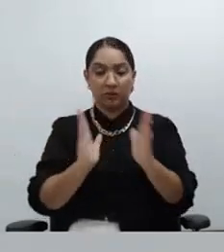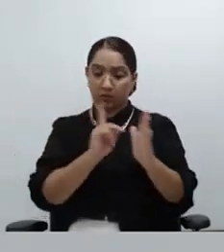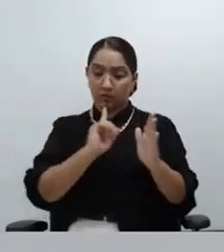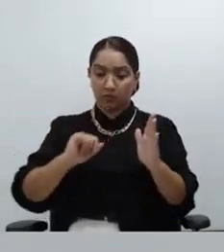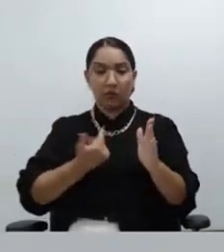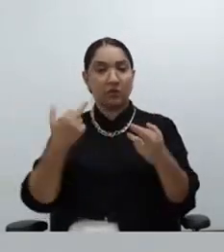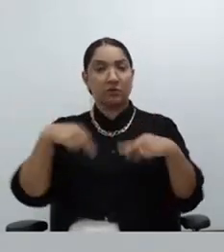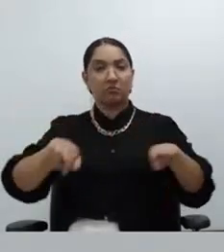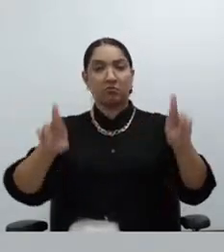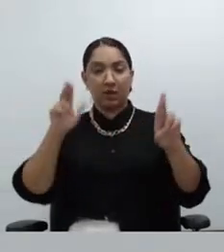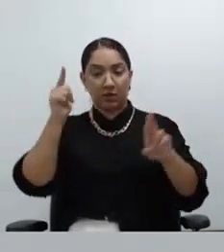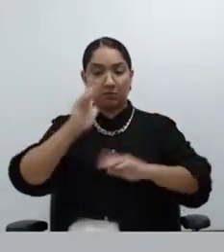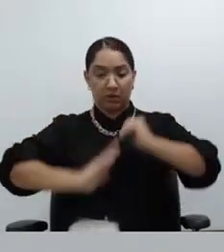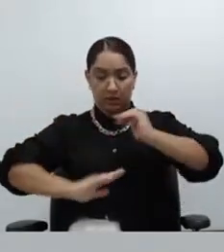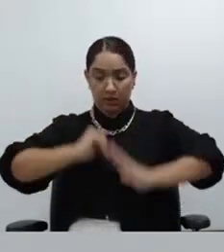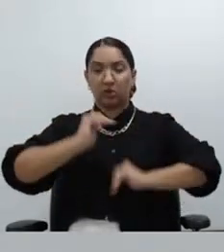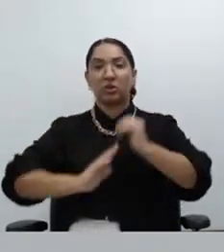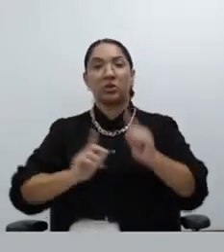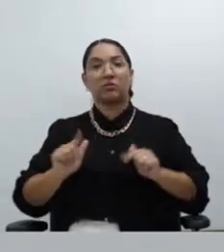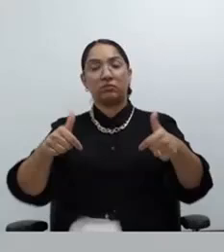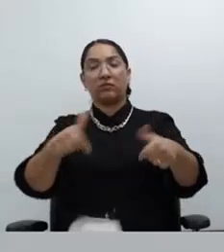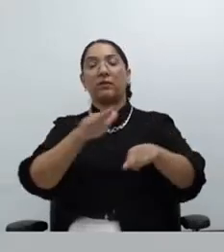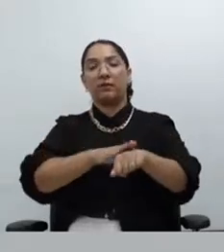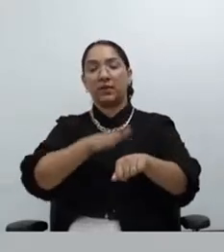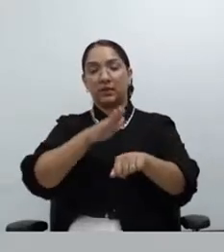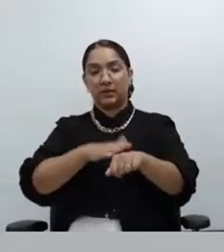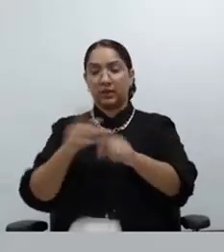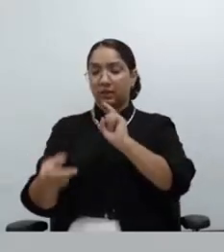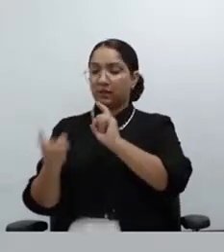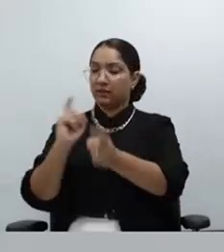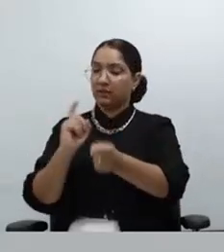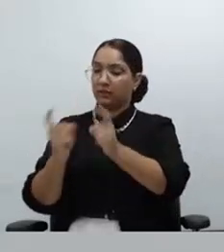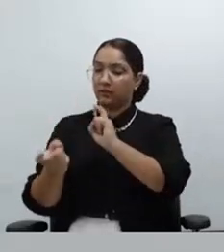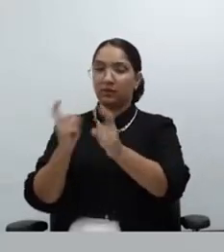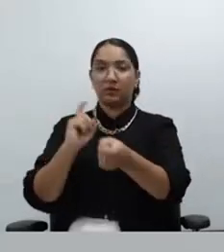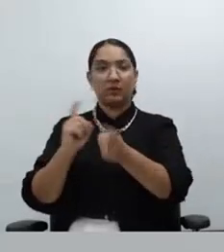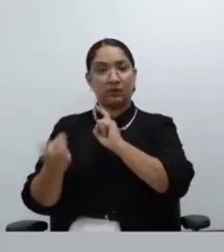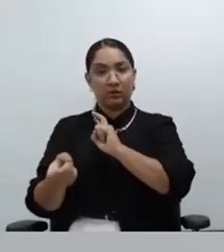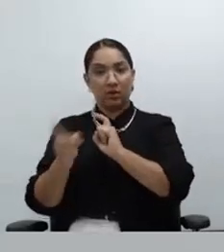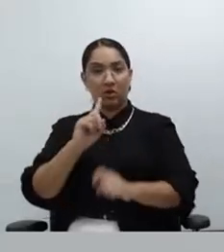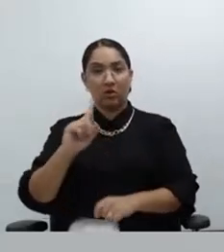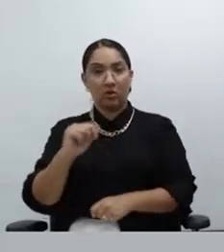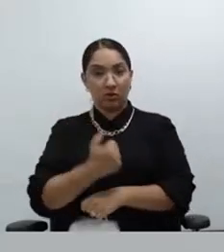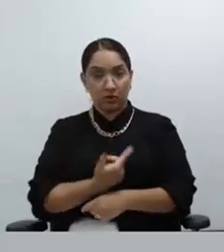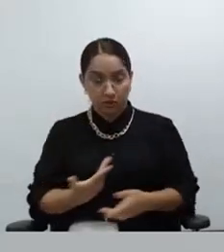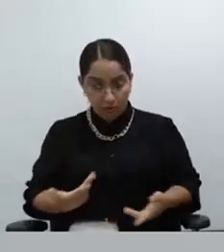essa reunião mensal, e nessa reunião especificamente, nós tivemos uma